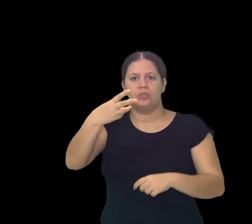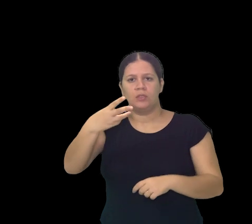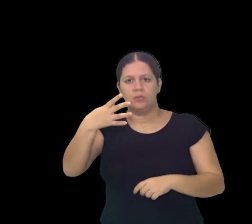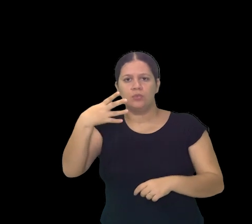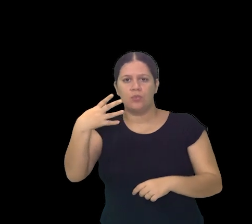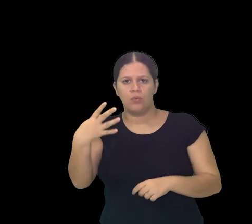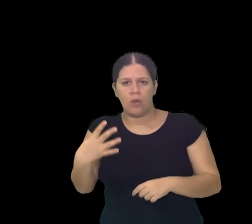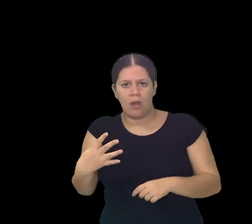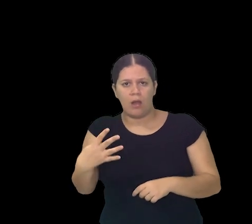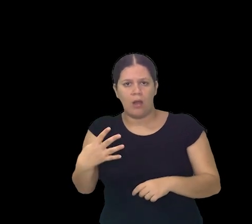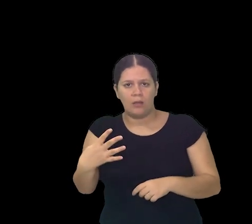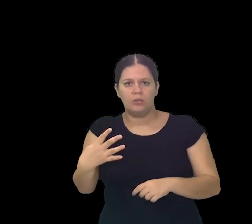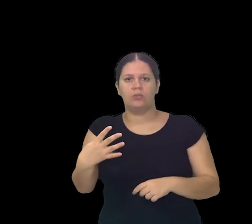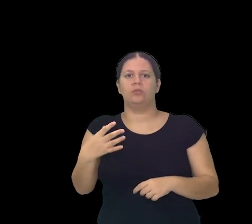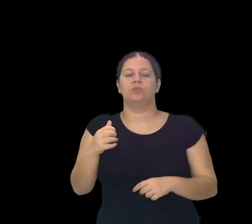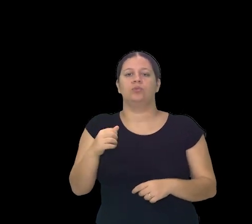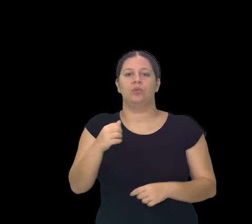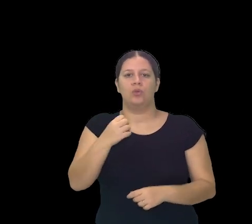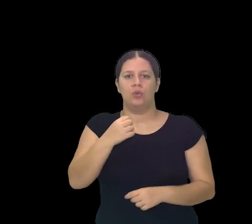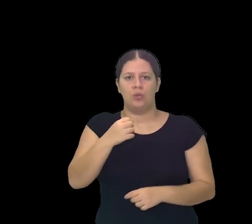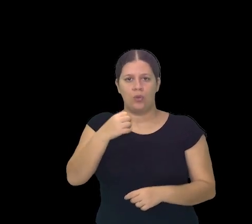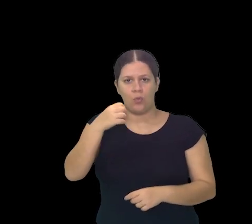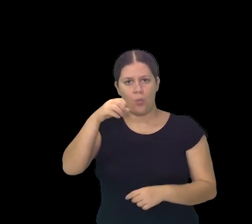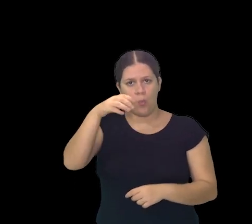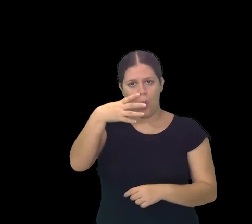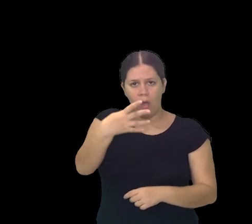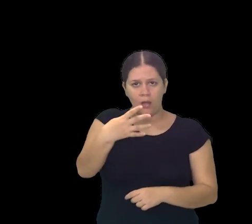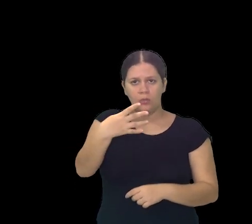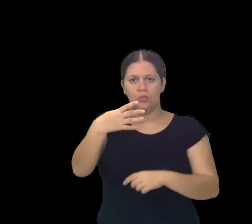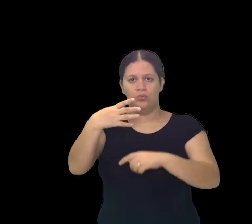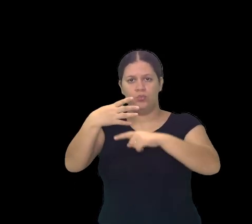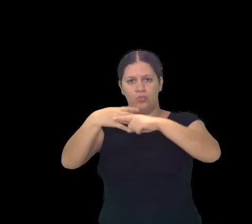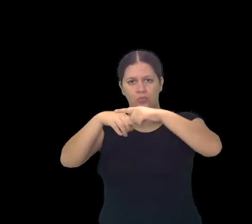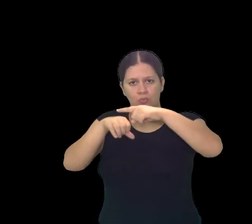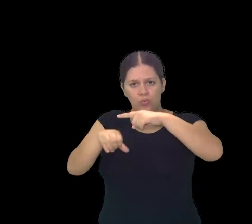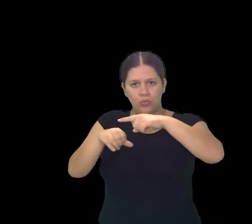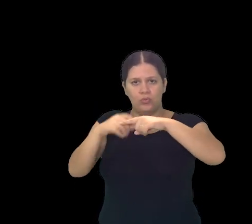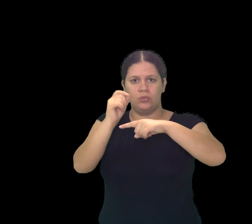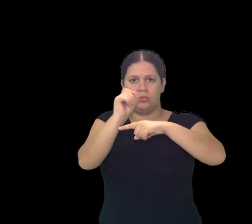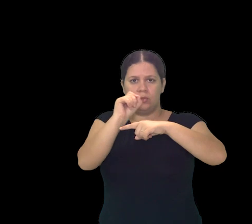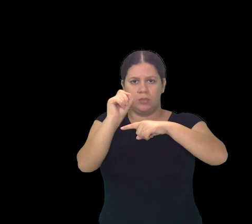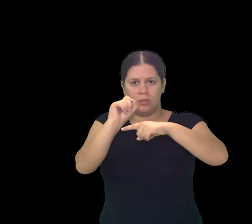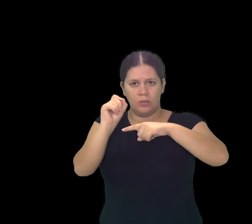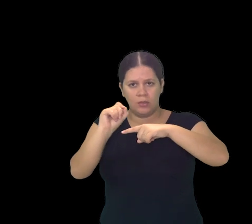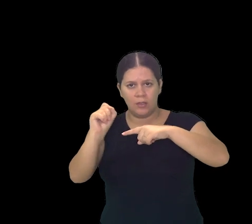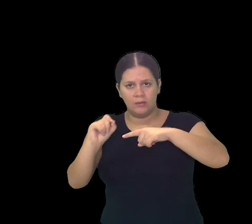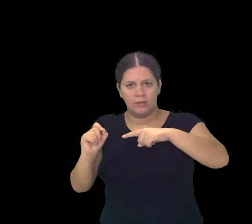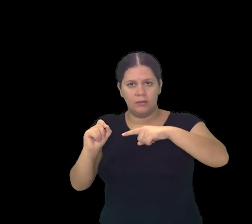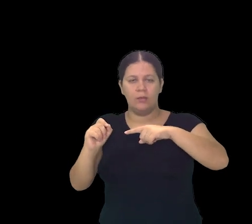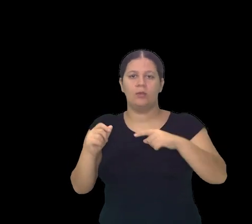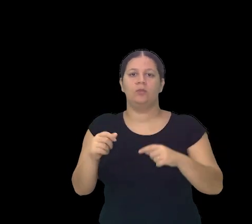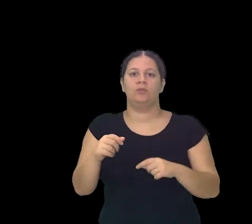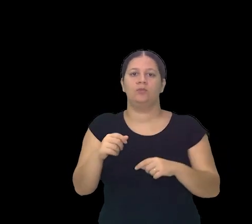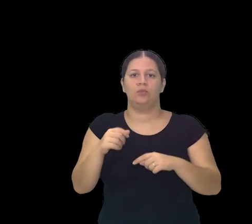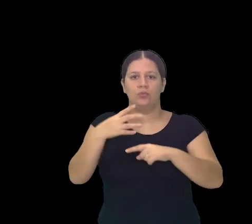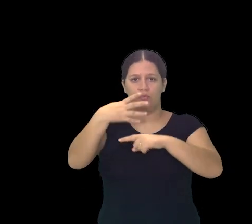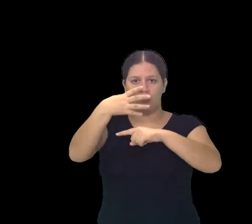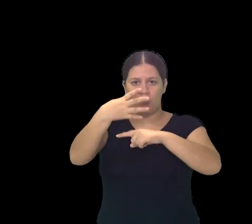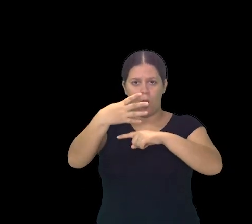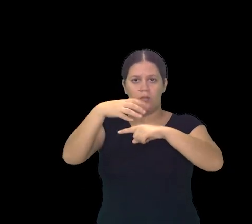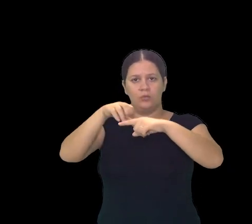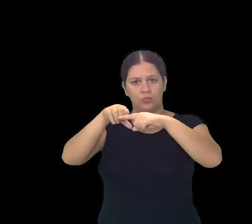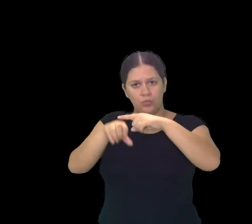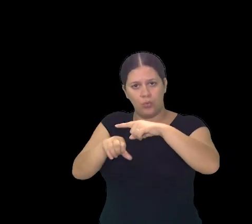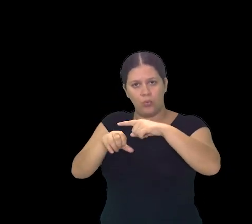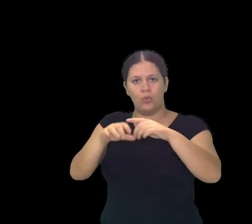sombreados. Então, agora, temos um total de 4 nonos sombreados. 4 das 9 seções iguais estão sombreadas.